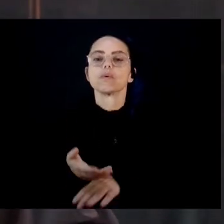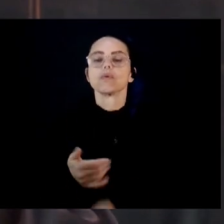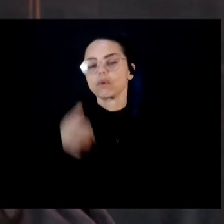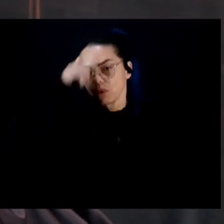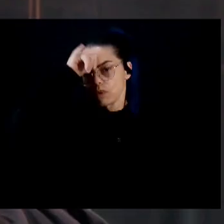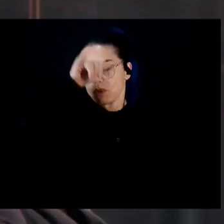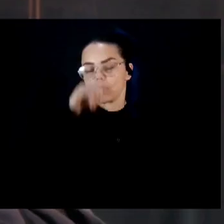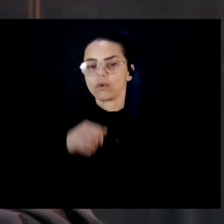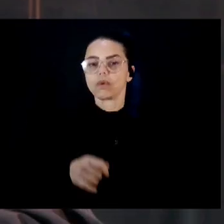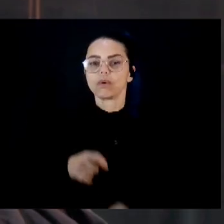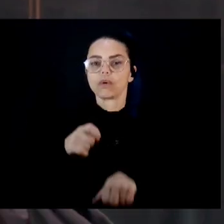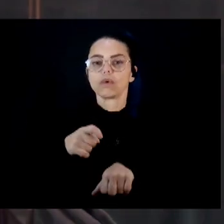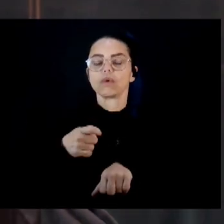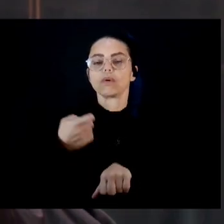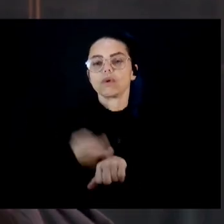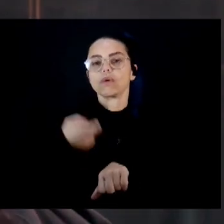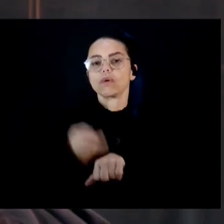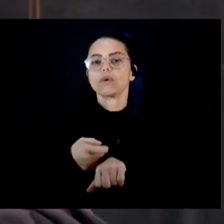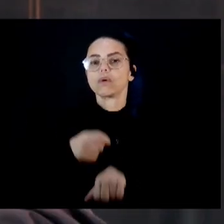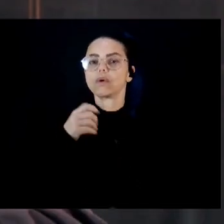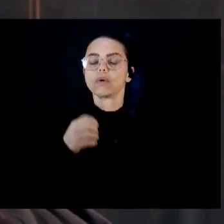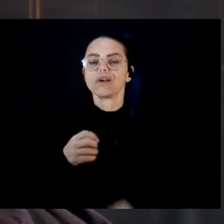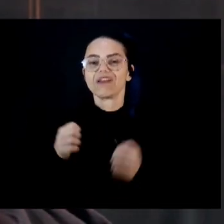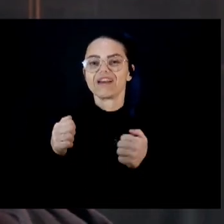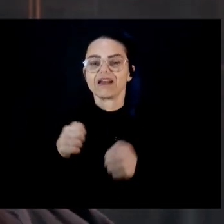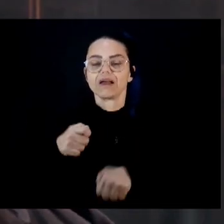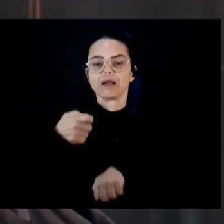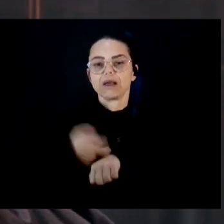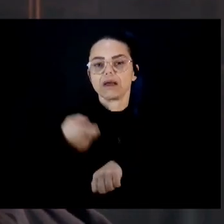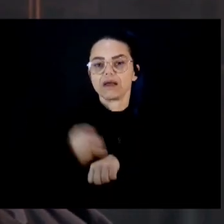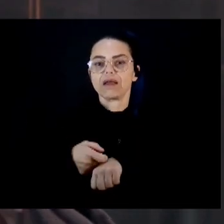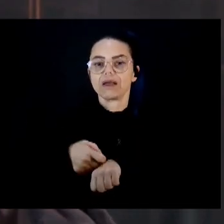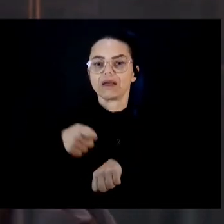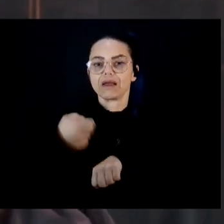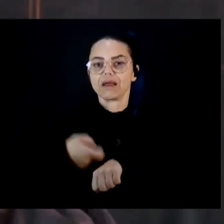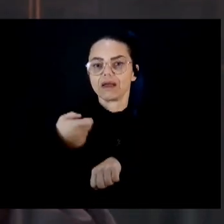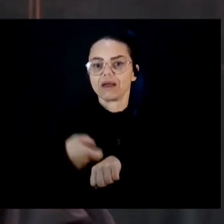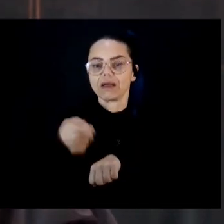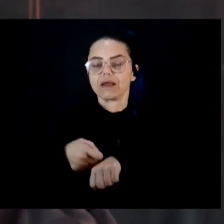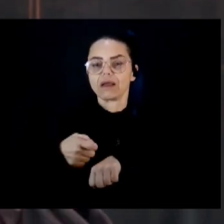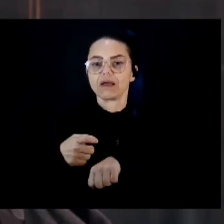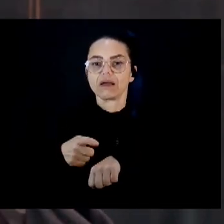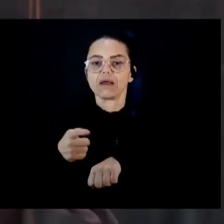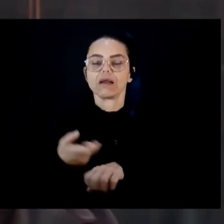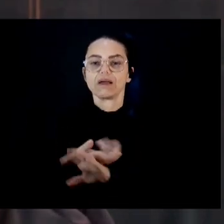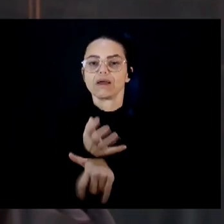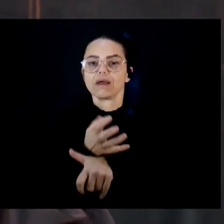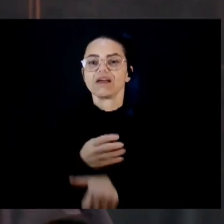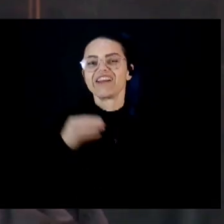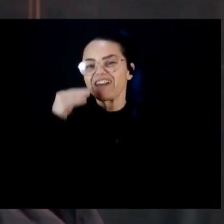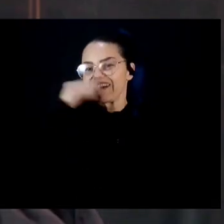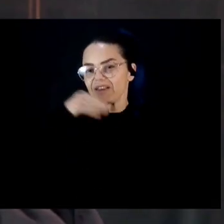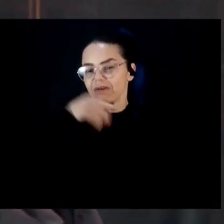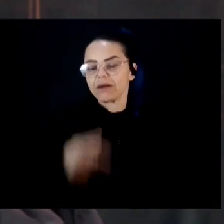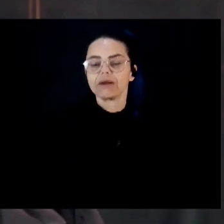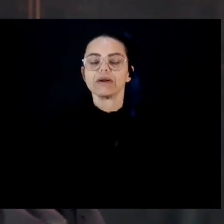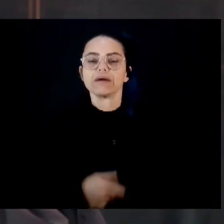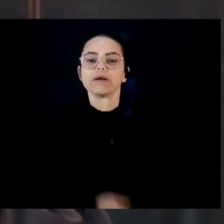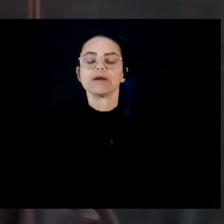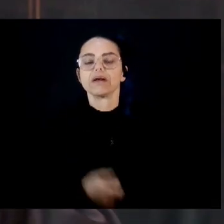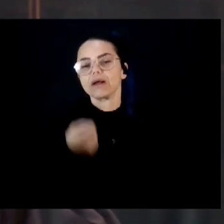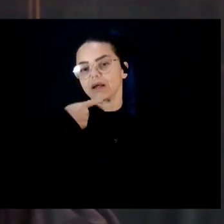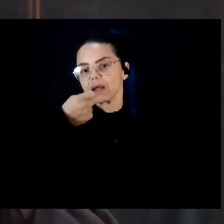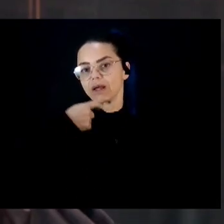osteoporose, a melhora da qualidade de vida, da energia, a suplementação de vitaminas importantes dessa fase